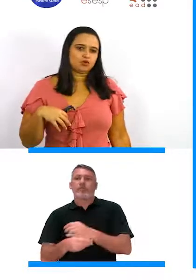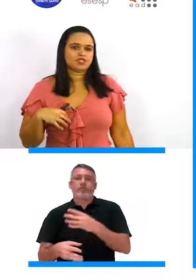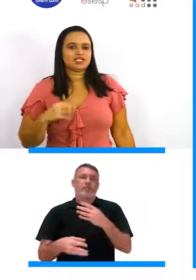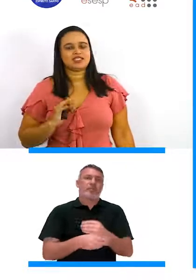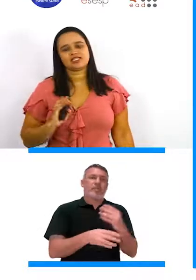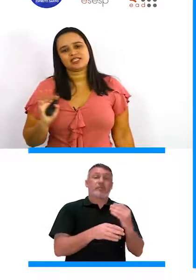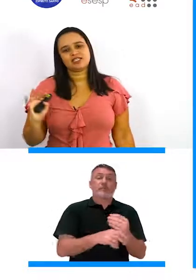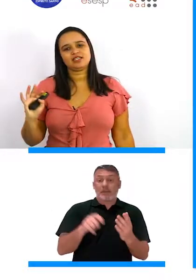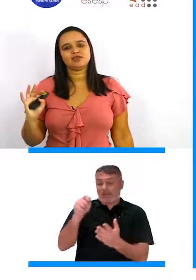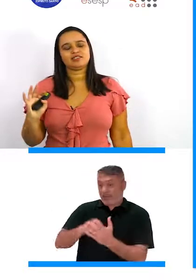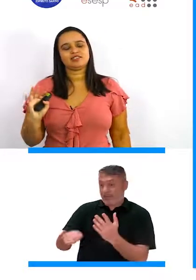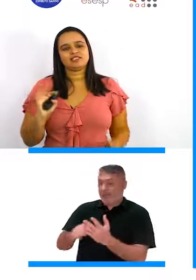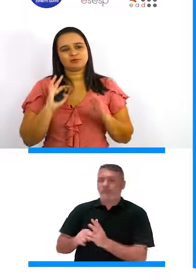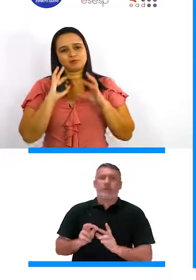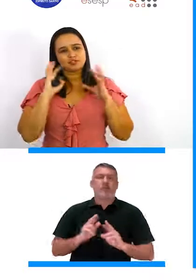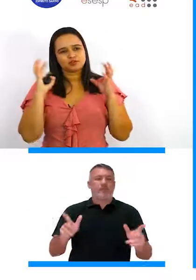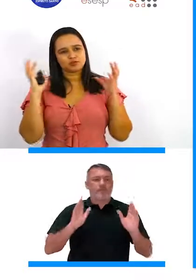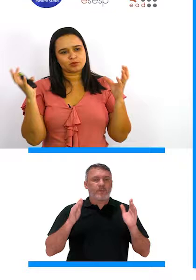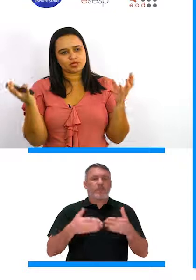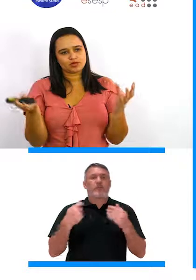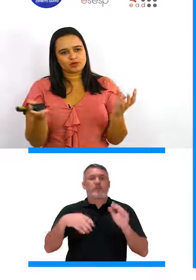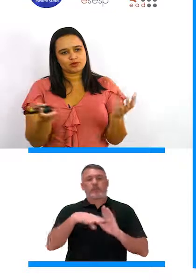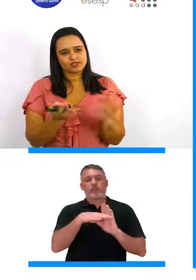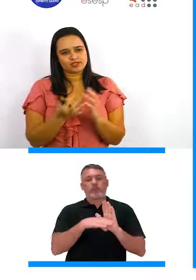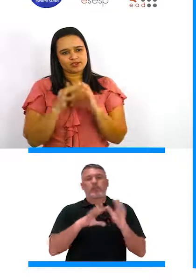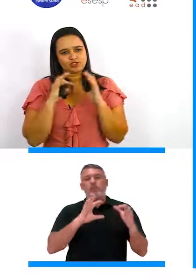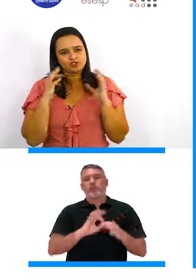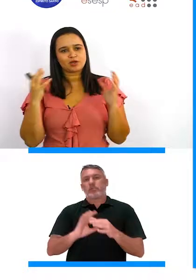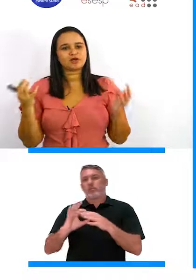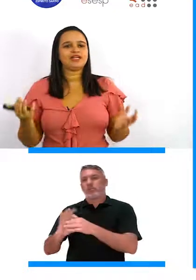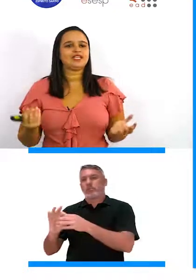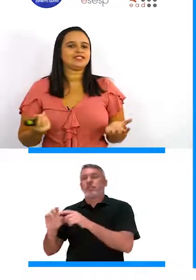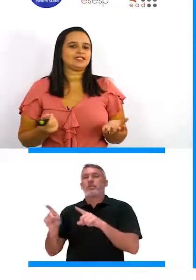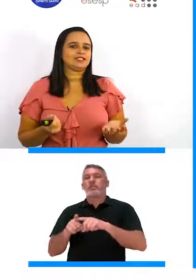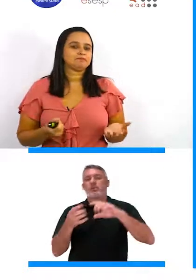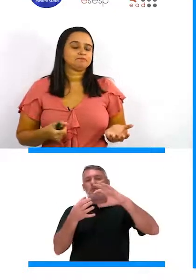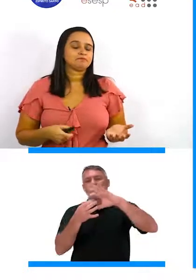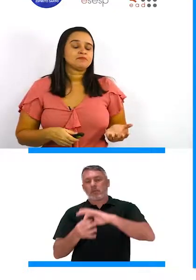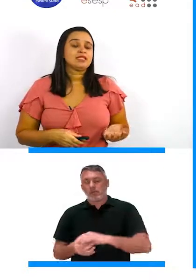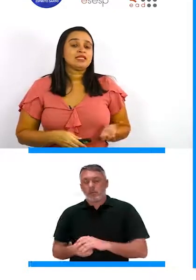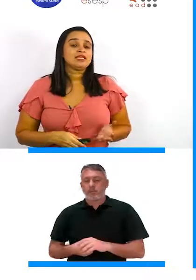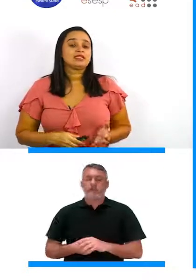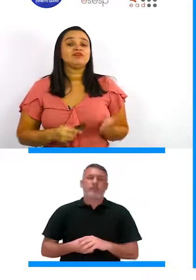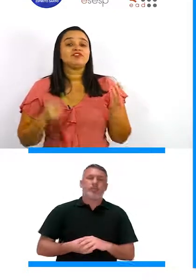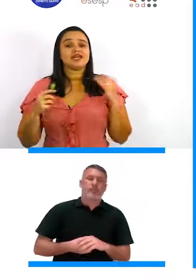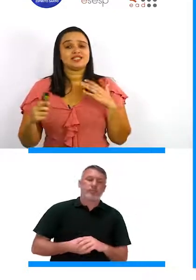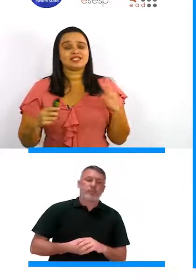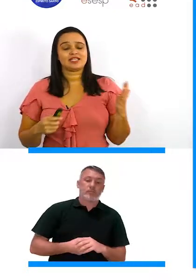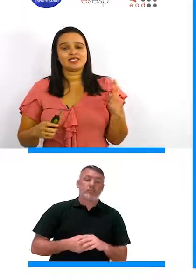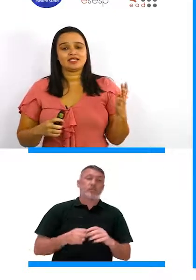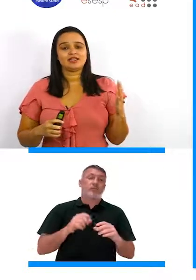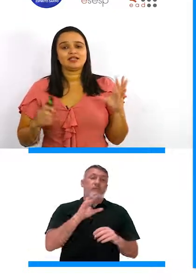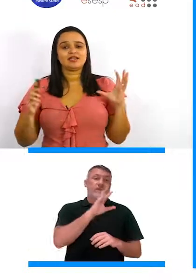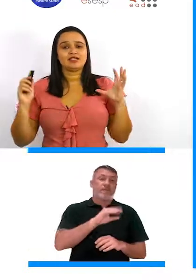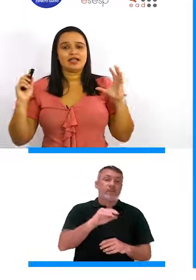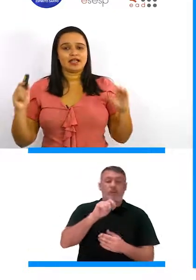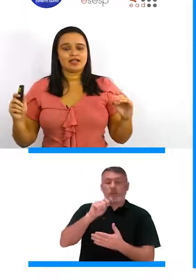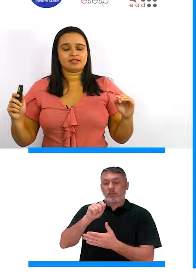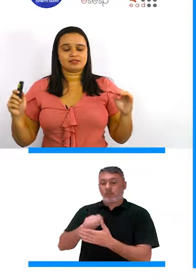alguma coisa. Na escrita, não. Na escrita eu preciso de uma coesão e de uma coerência, né? Então, fala e